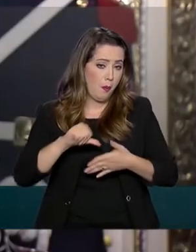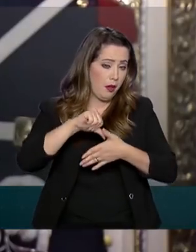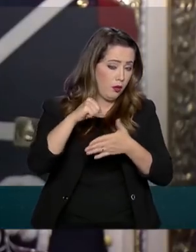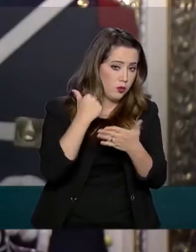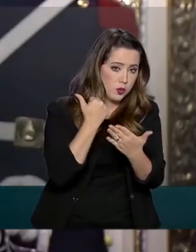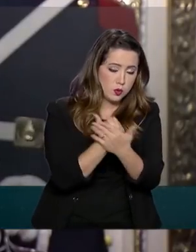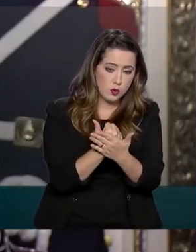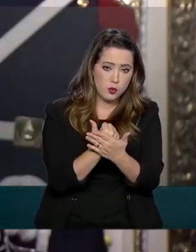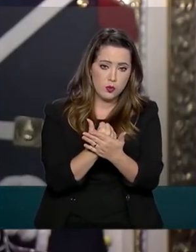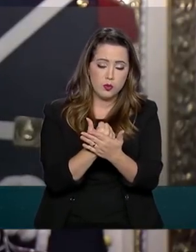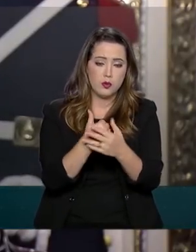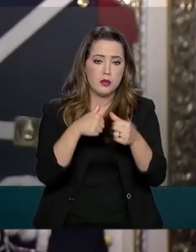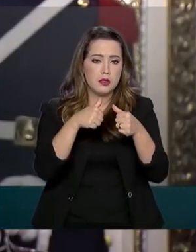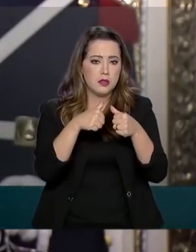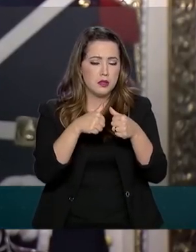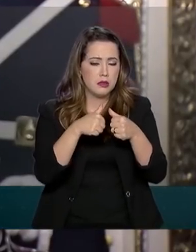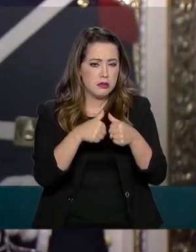Mercosul